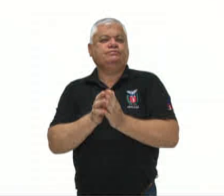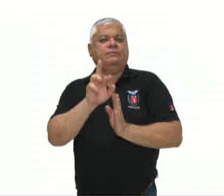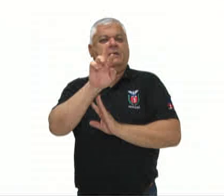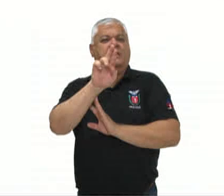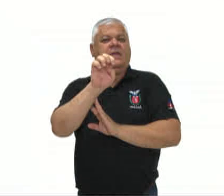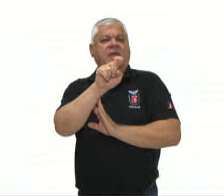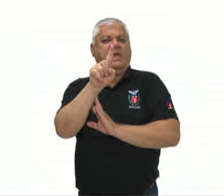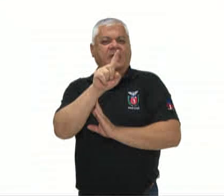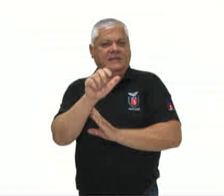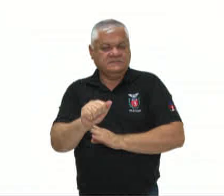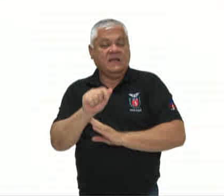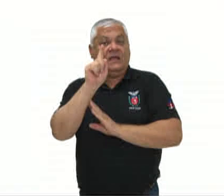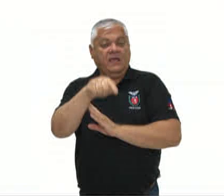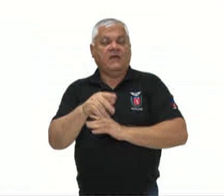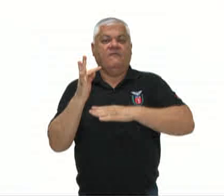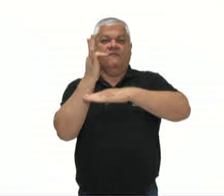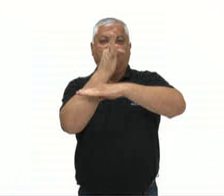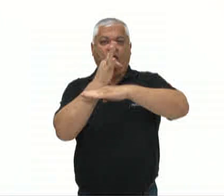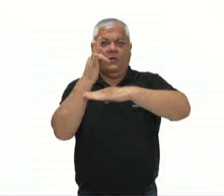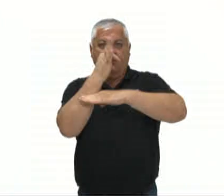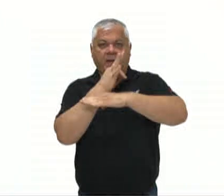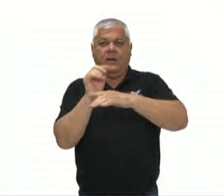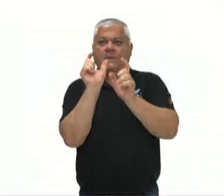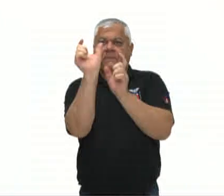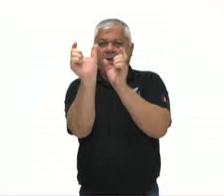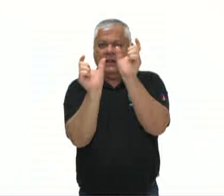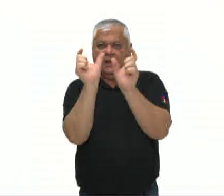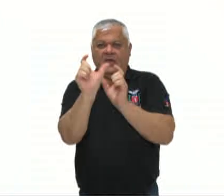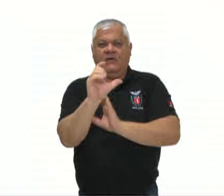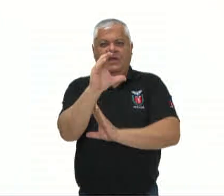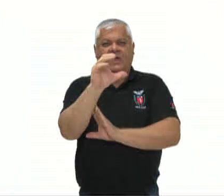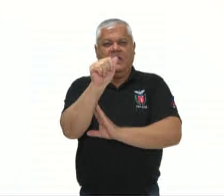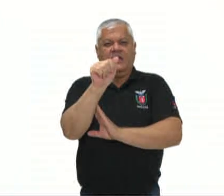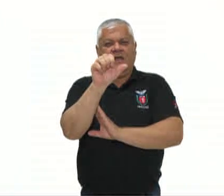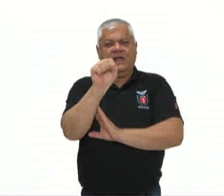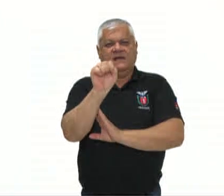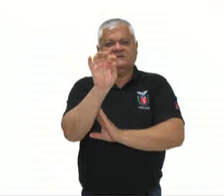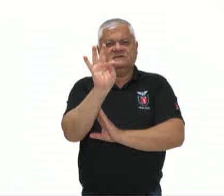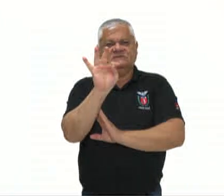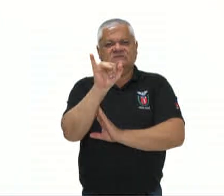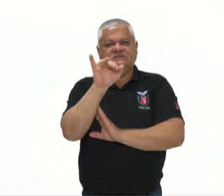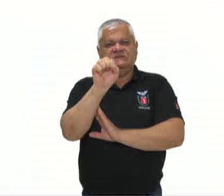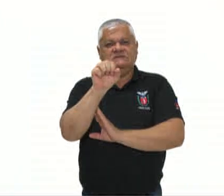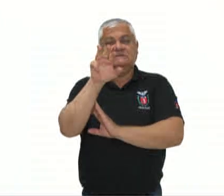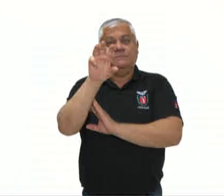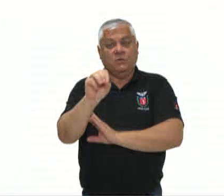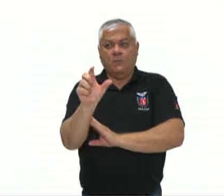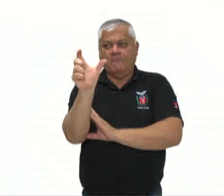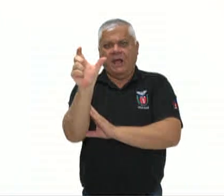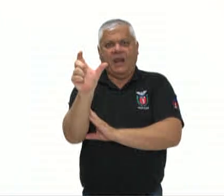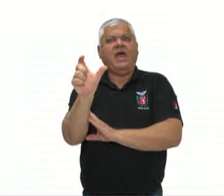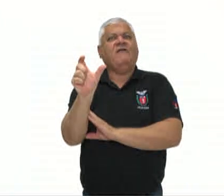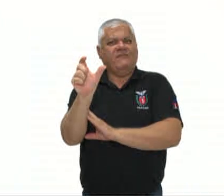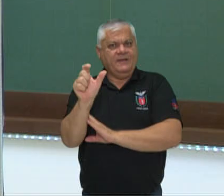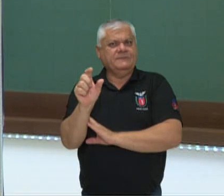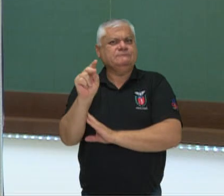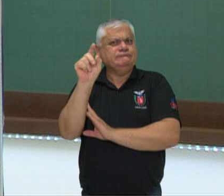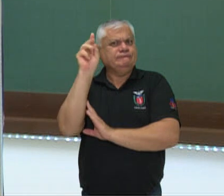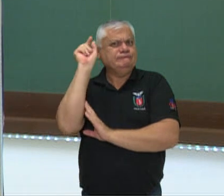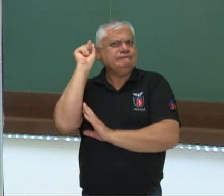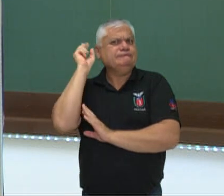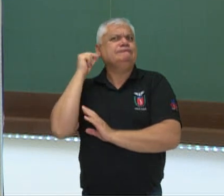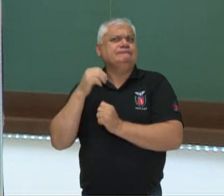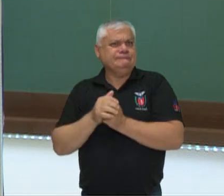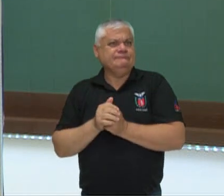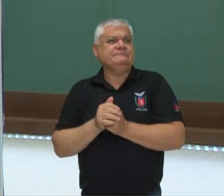numa linguagem informal, com o uso de palavras como castíssimo, que não é recorrente na língua falada, né? É quase um